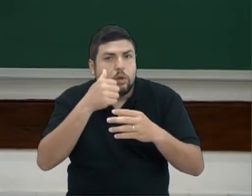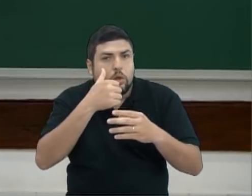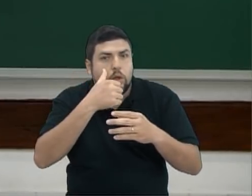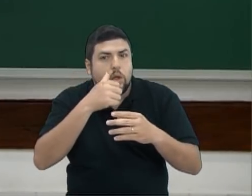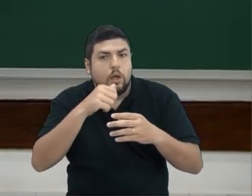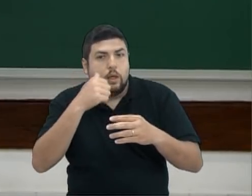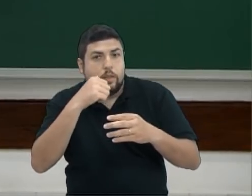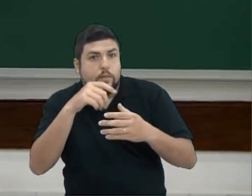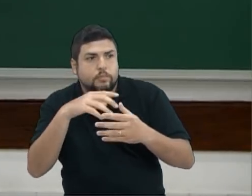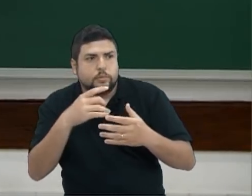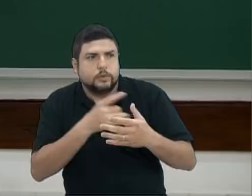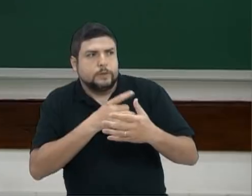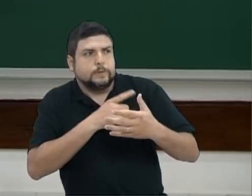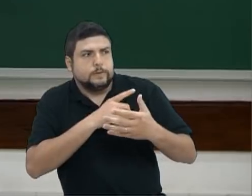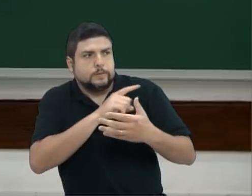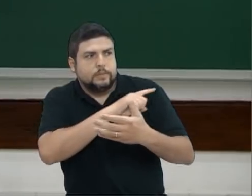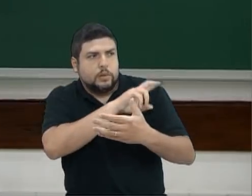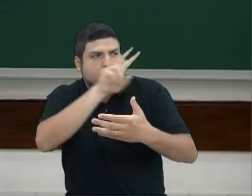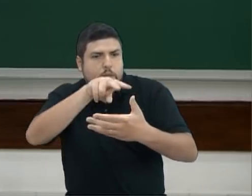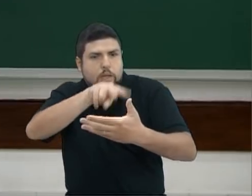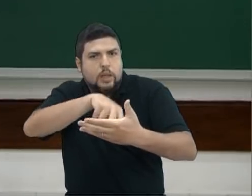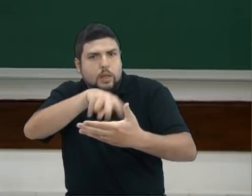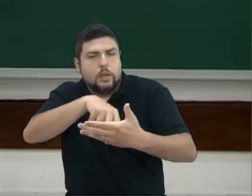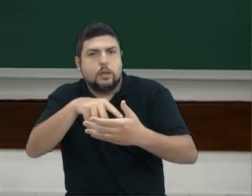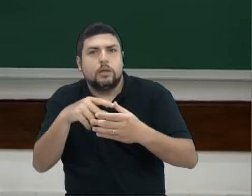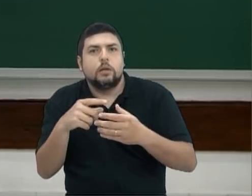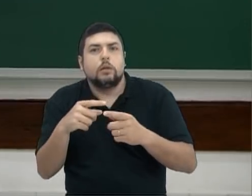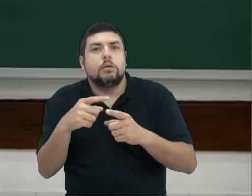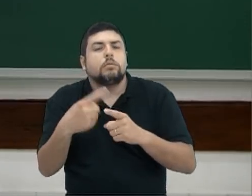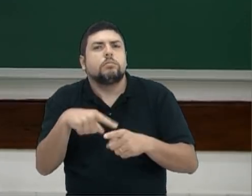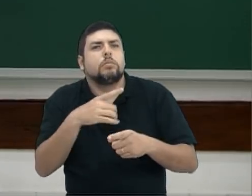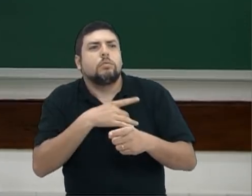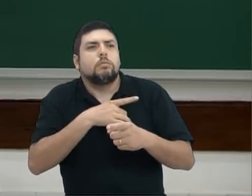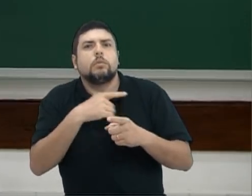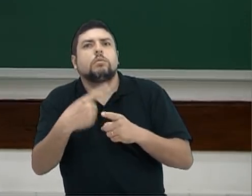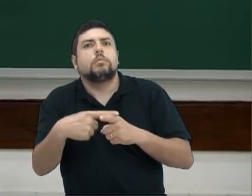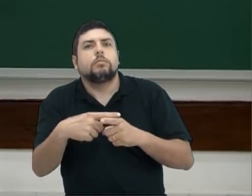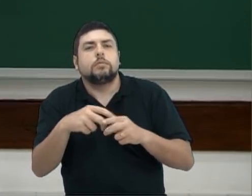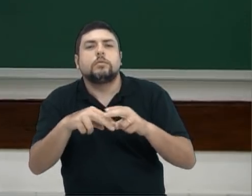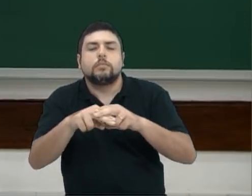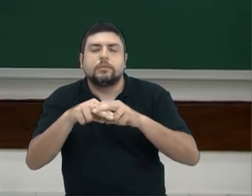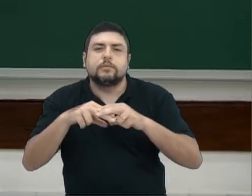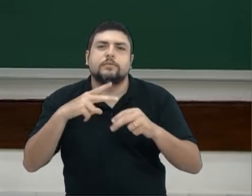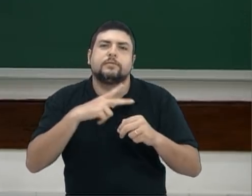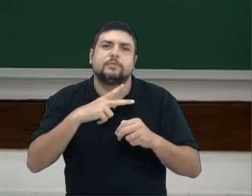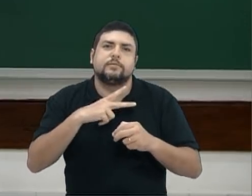mãe lesse o diário. Então, por quê? Porque o diário tem esse aspecto pessoal. Vamos lá?